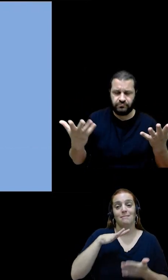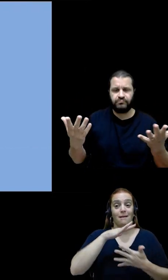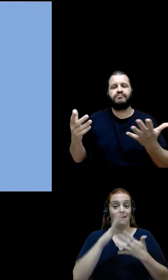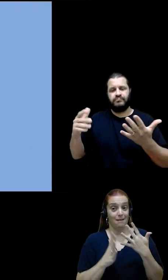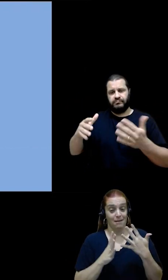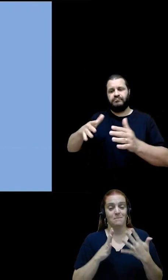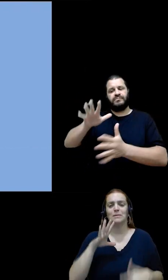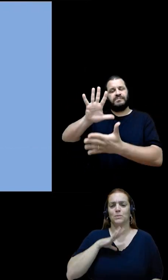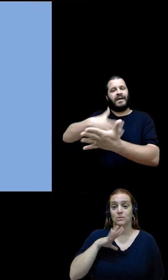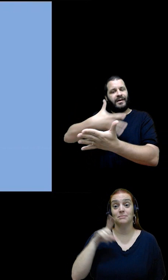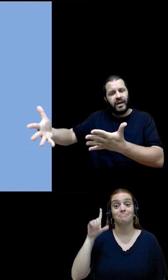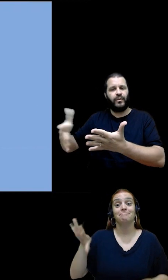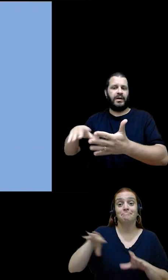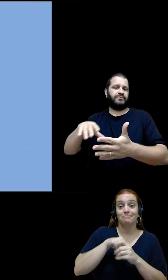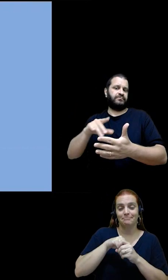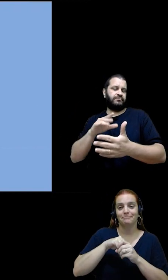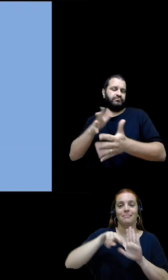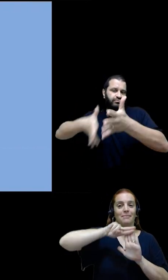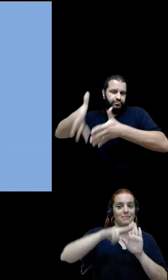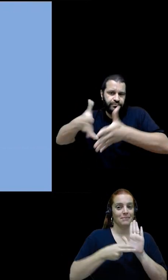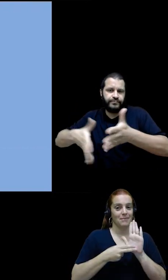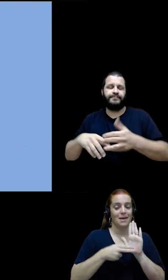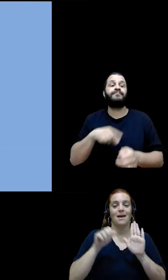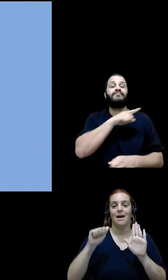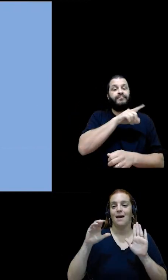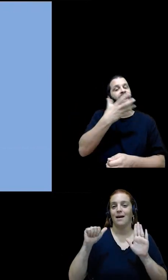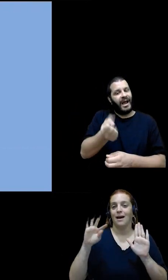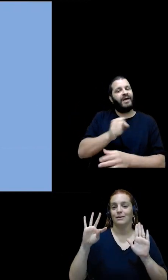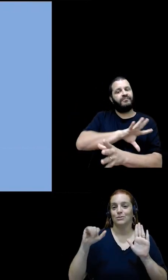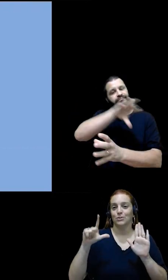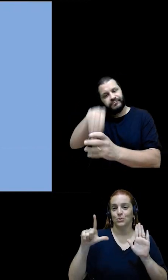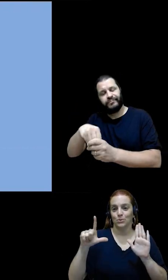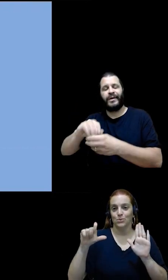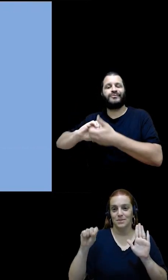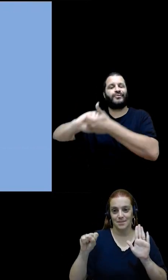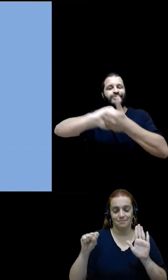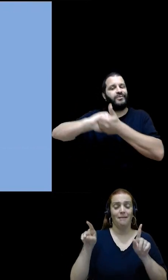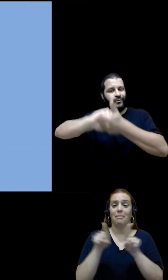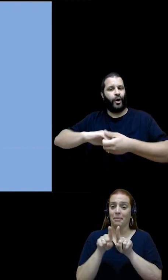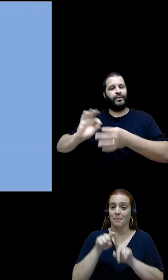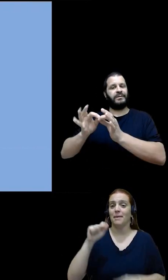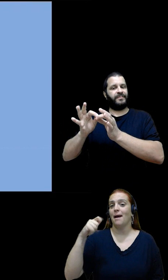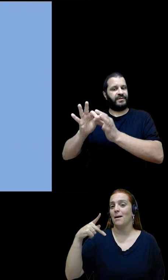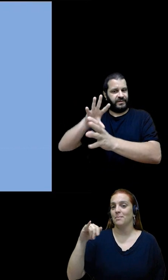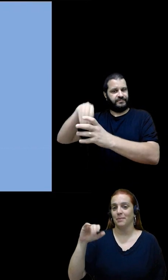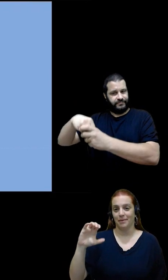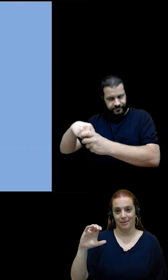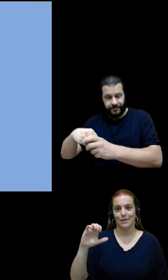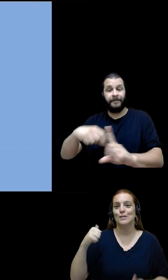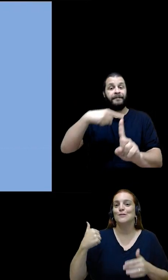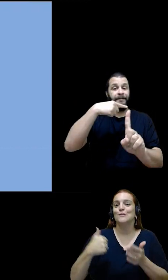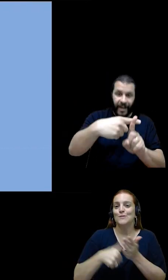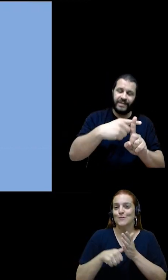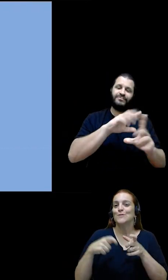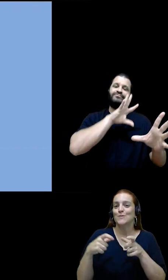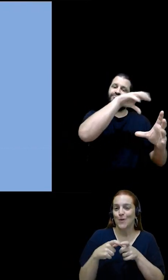ele é membro da APIC e da ACATILS, Associação Catarinense de Tradutores e Intérpretes de Línguas de Sinais. E ele